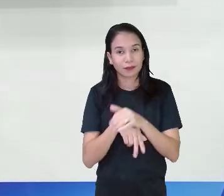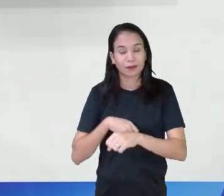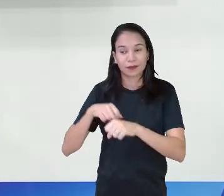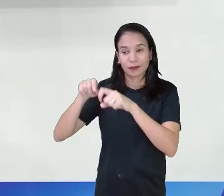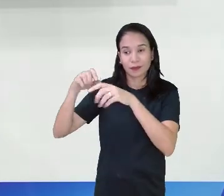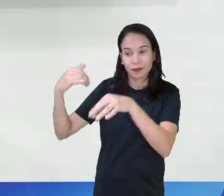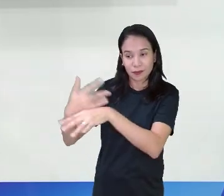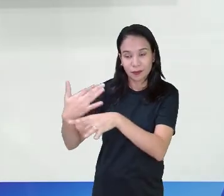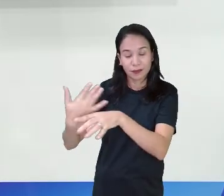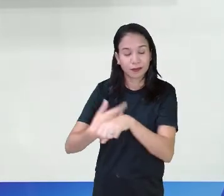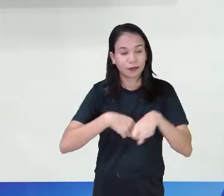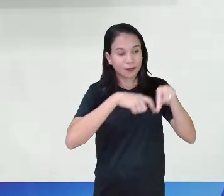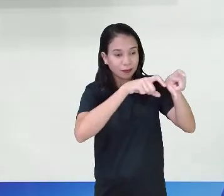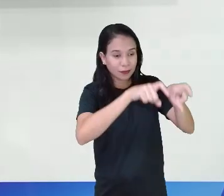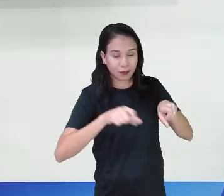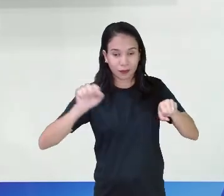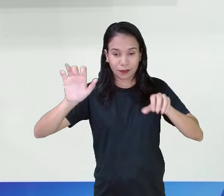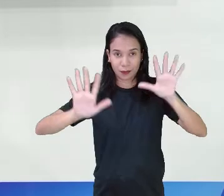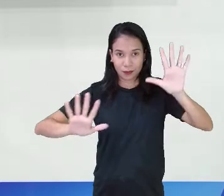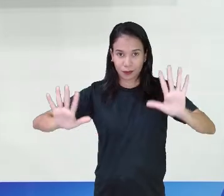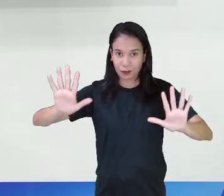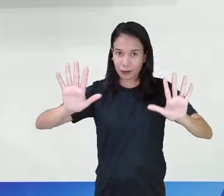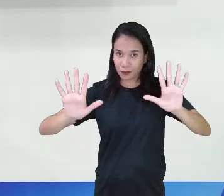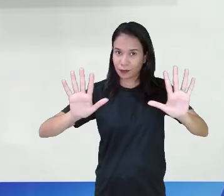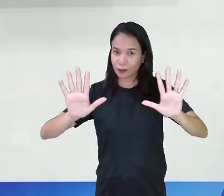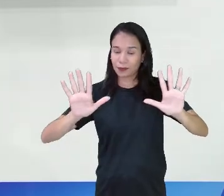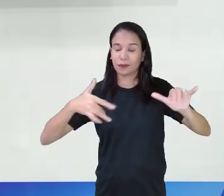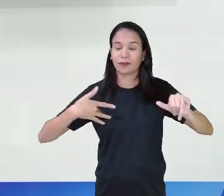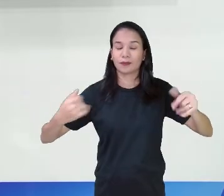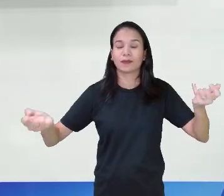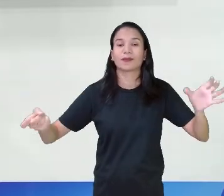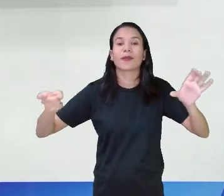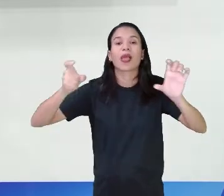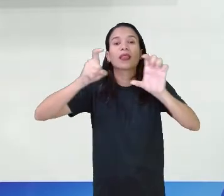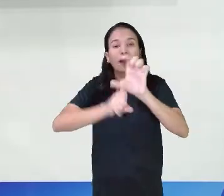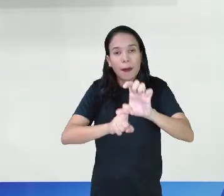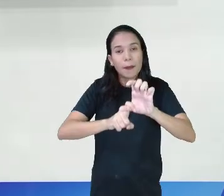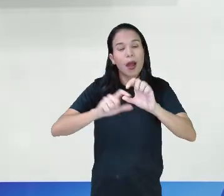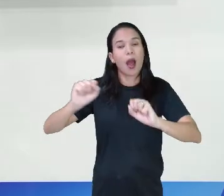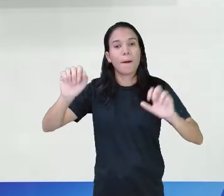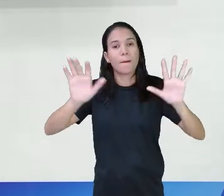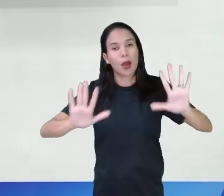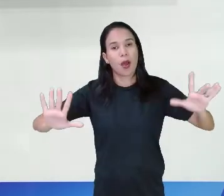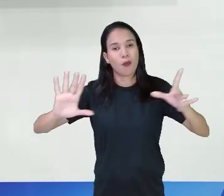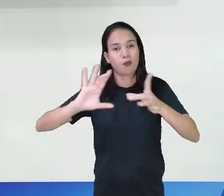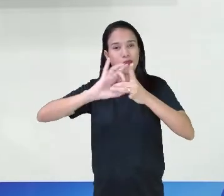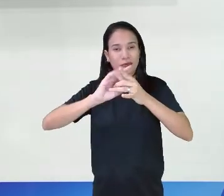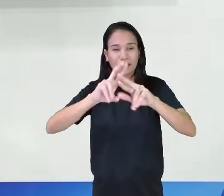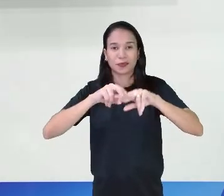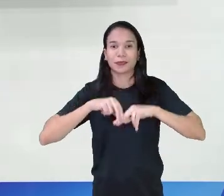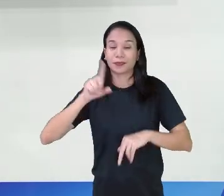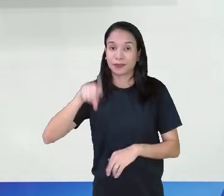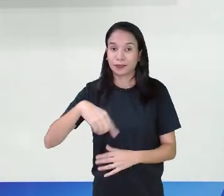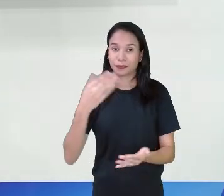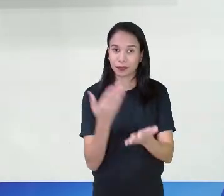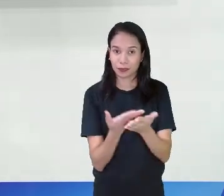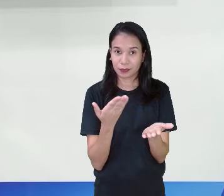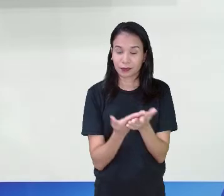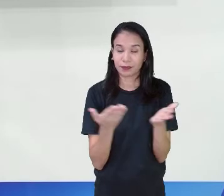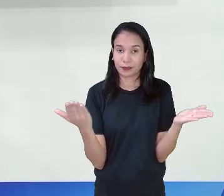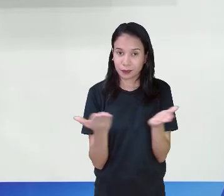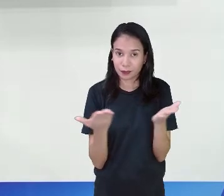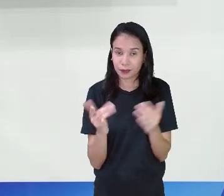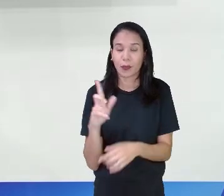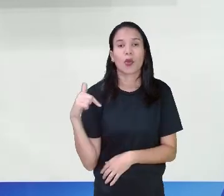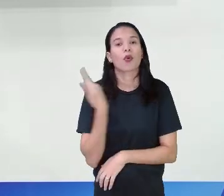rural, falamos dessas paisagens, né, e da interdependência desses dois espaços. Esta aula, claro,